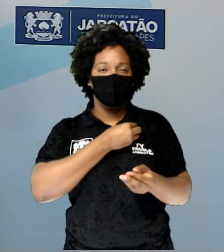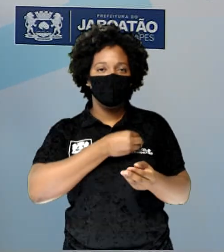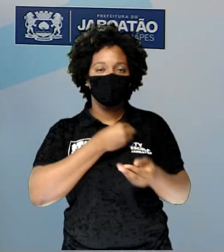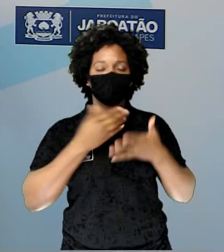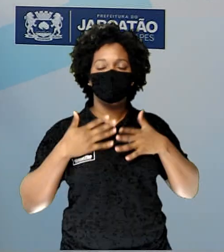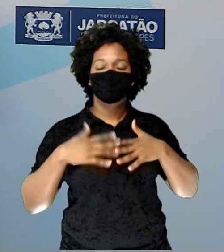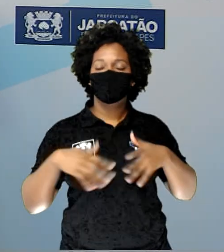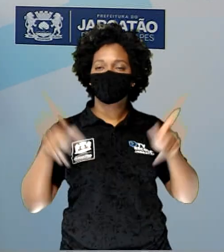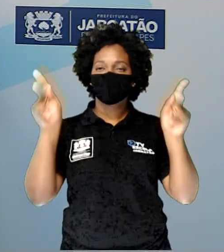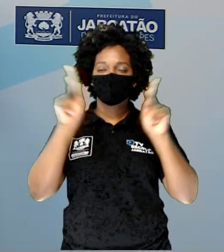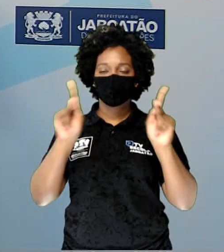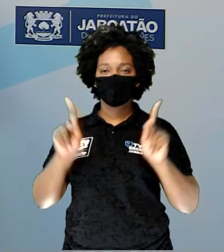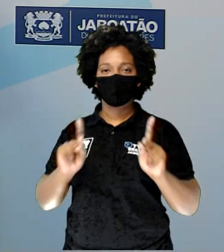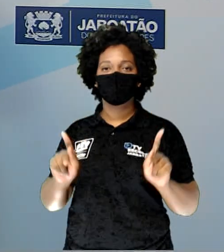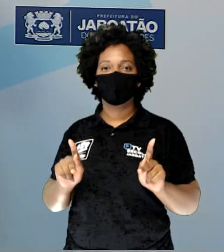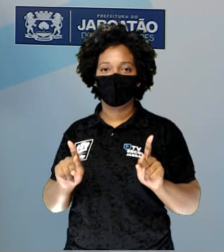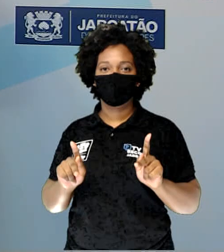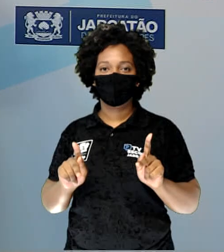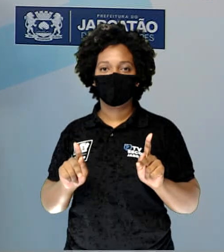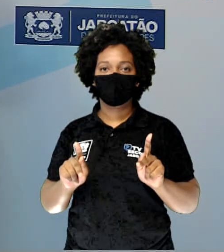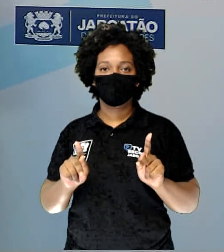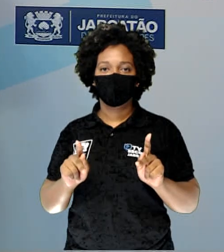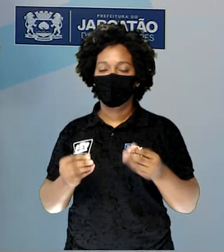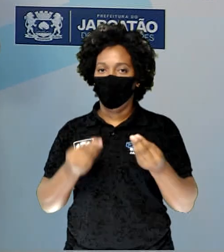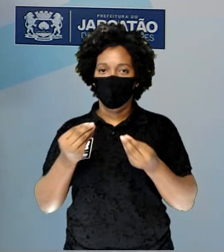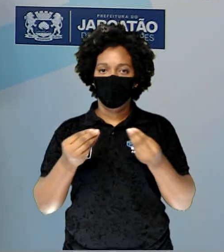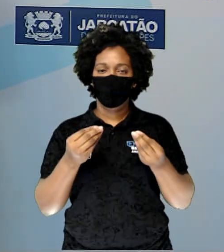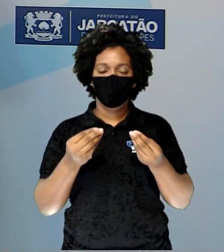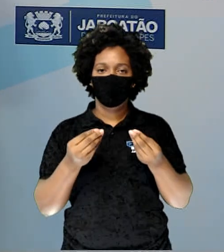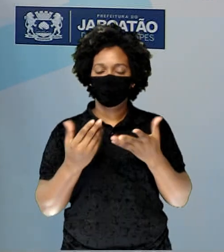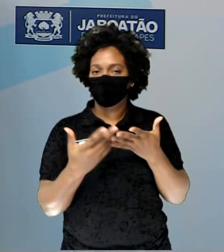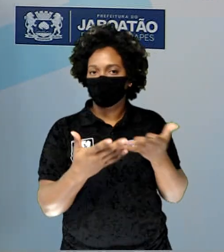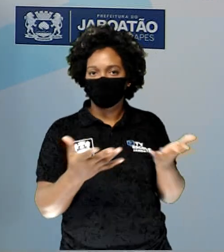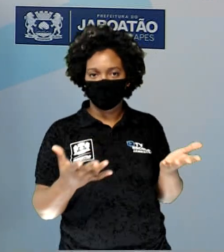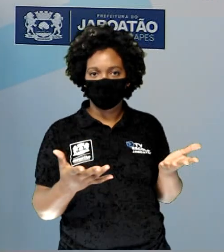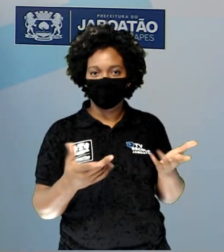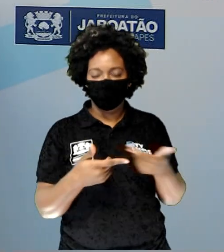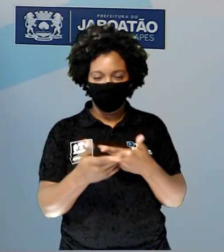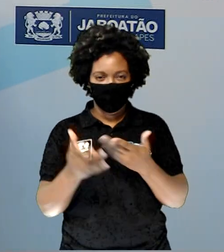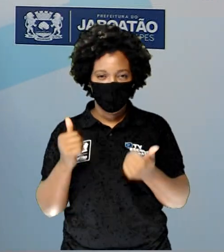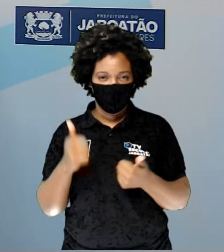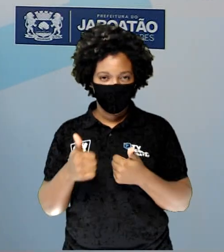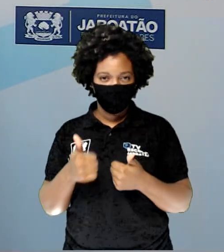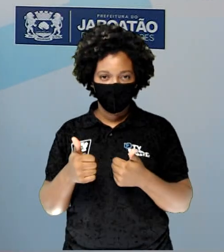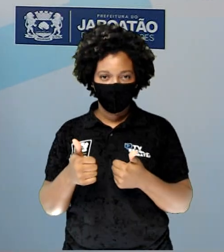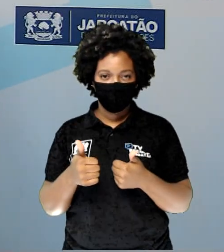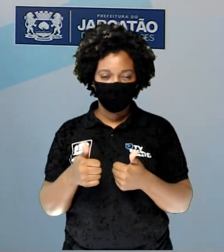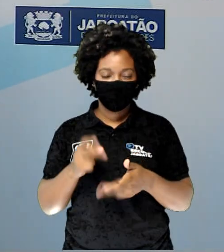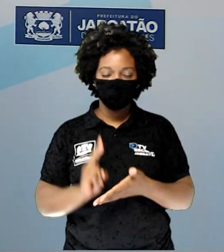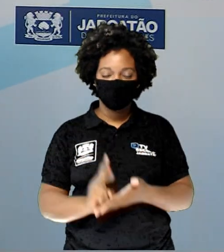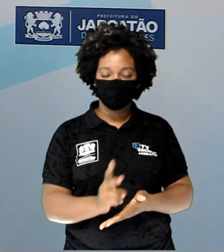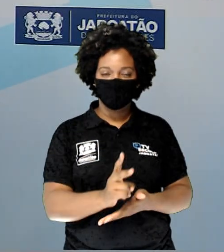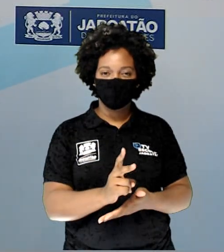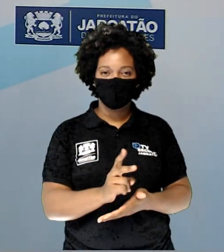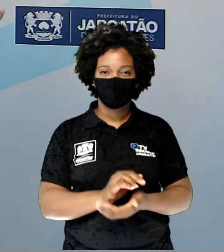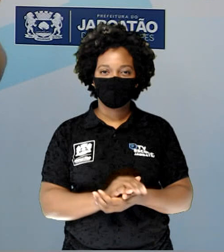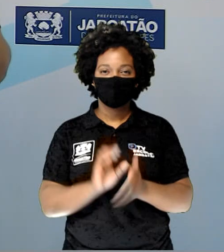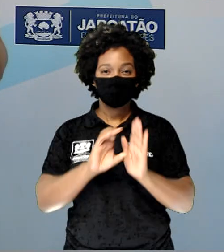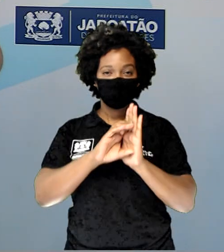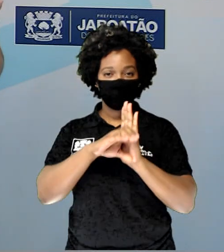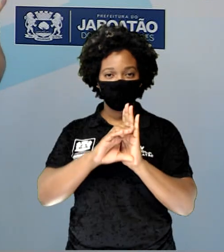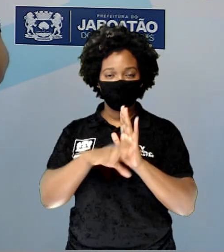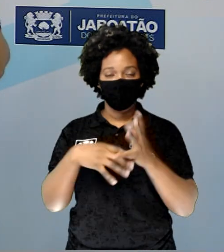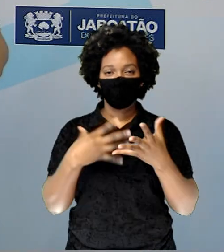paz e de ser tais como são. Tudo bem até aí? Vamos continuar. Conceito